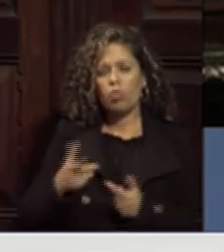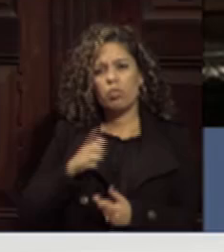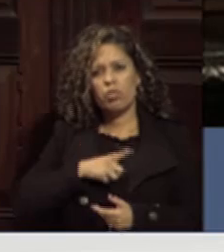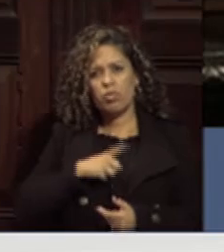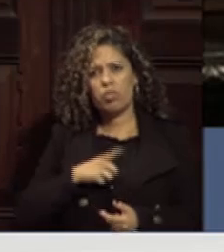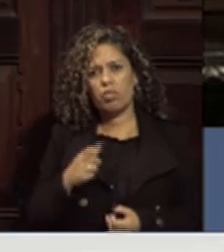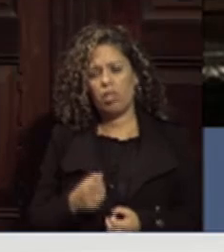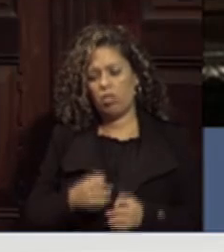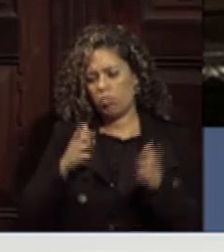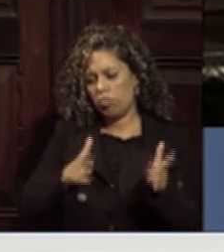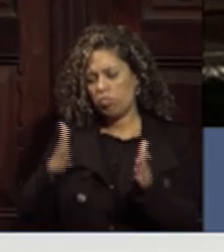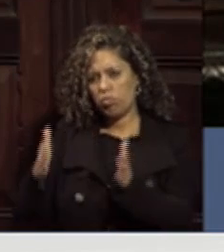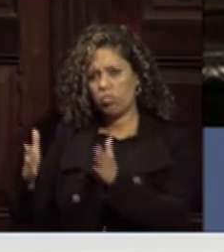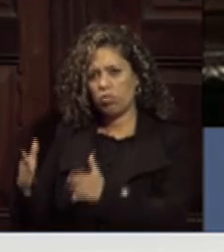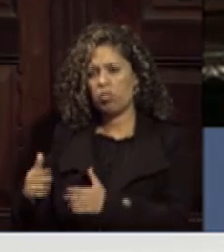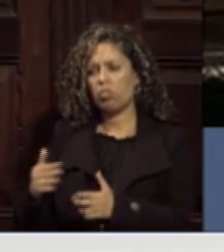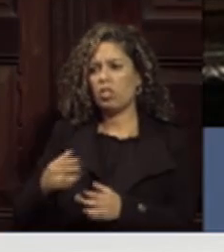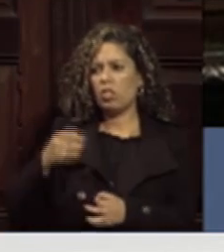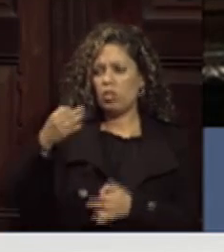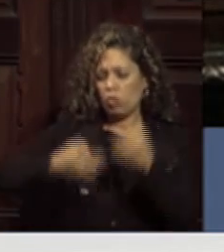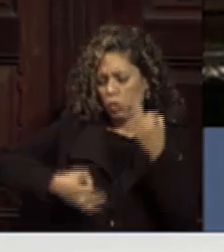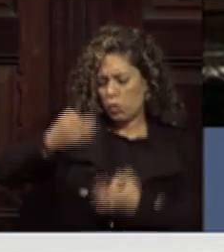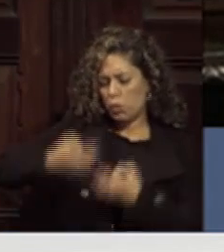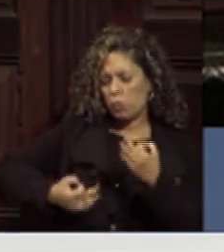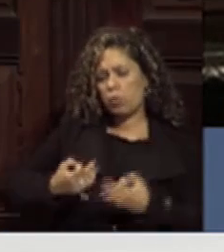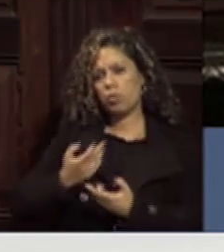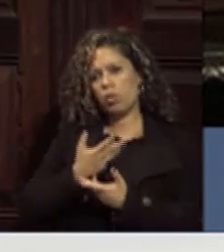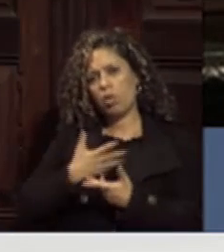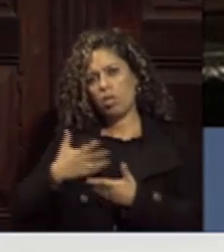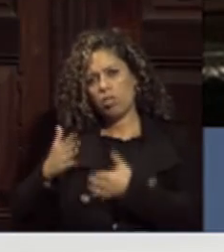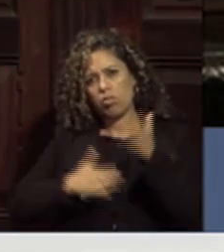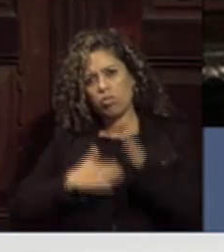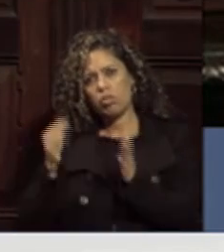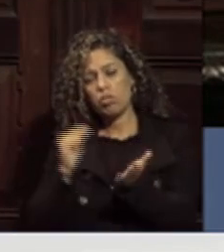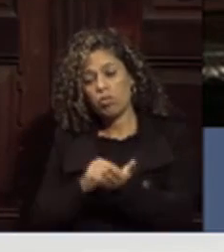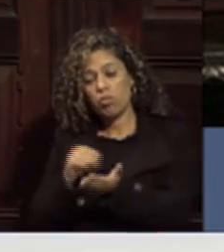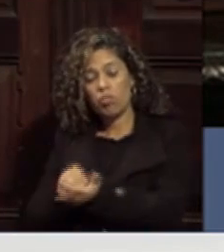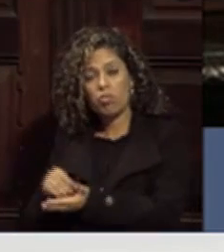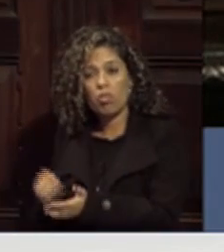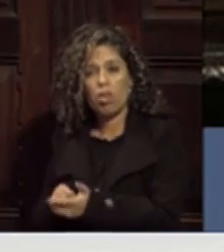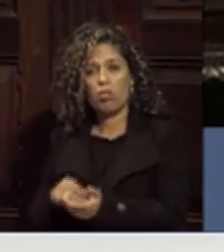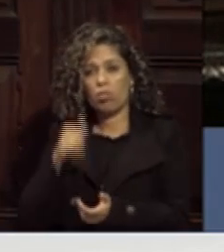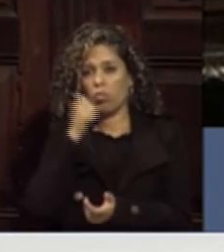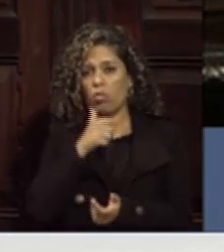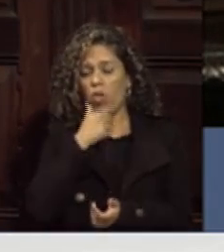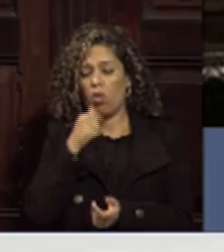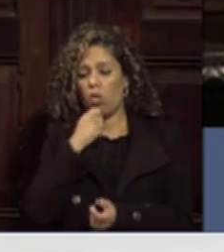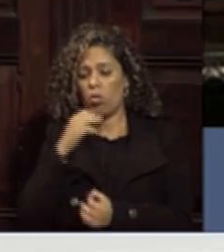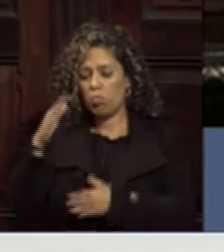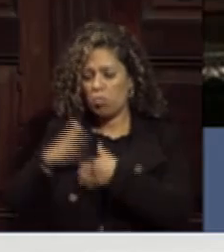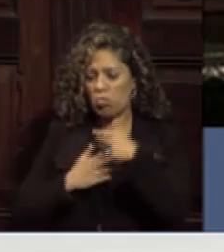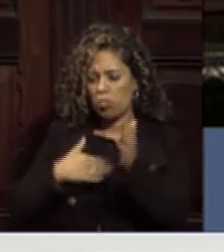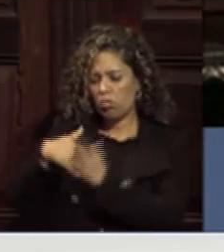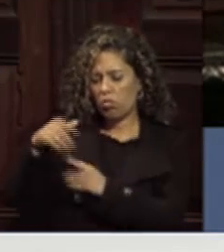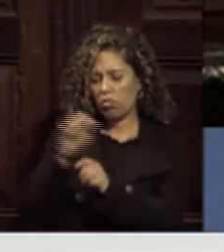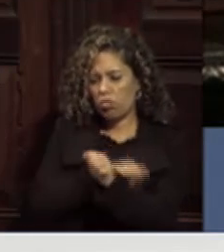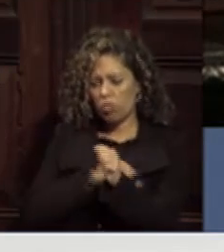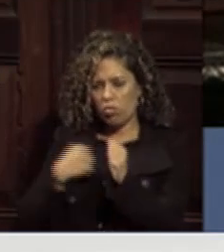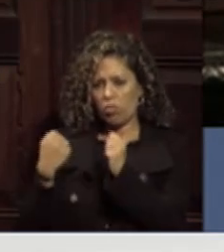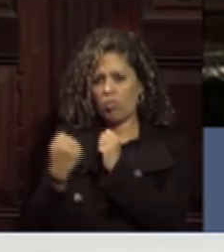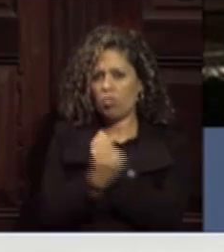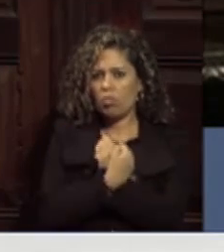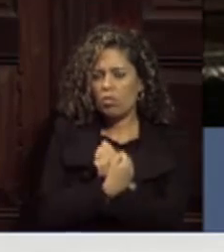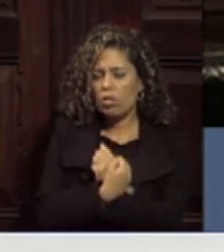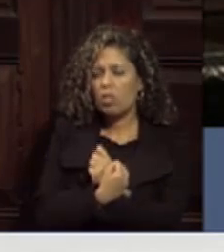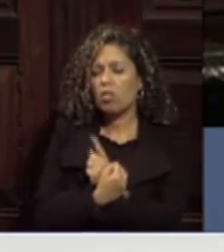comarcas dos profissionais multidisciplinares, como assistentes sociais e psicólogos, para